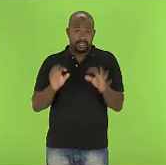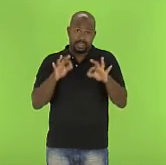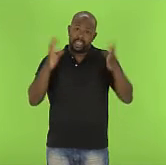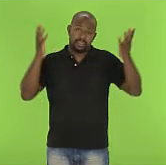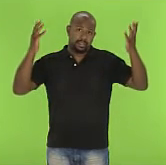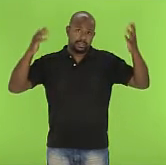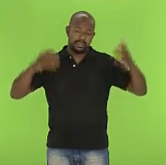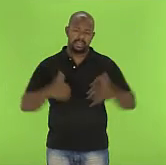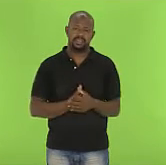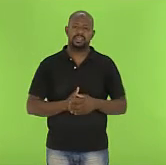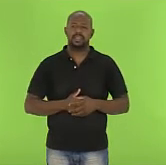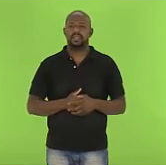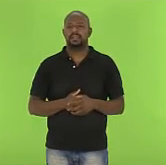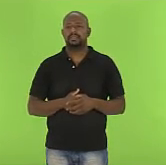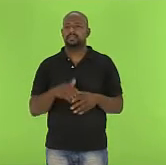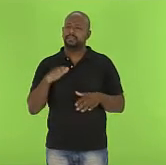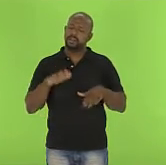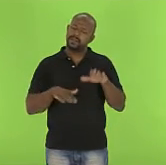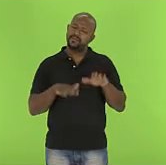Ninguém.